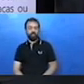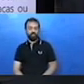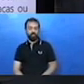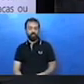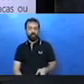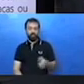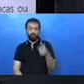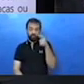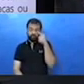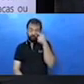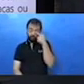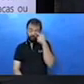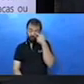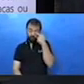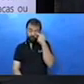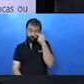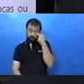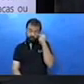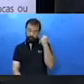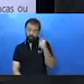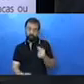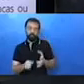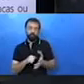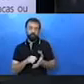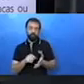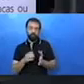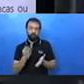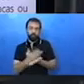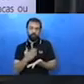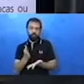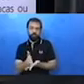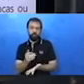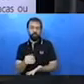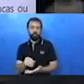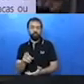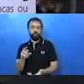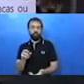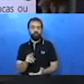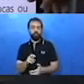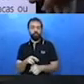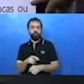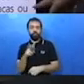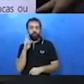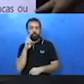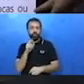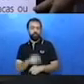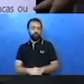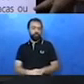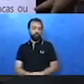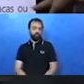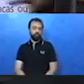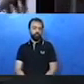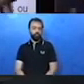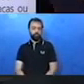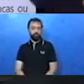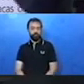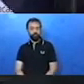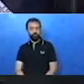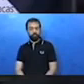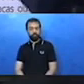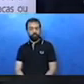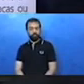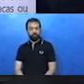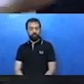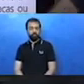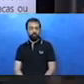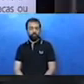que era divisa. Olha lá, eu já marquei de roxo. Por fim, o que é um marco? Eu vi que está